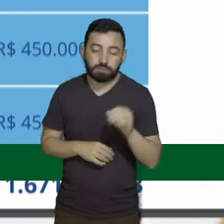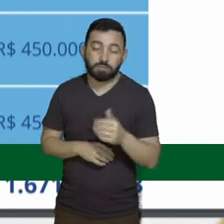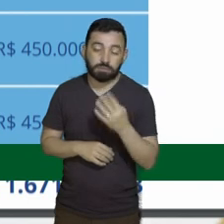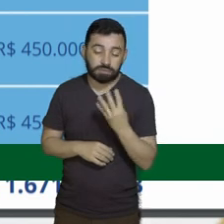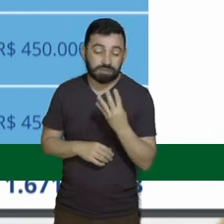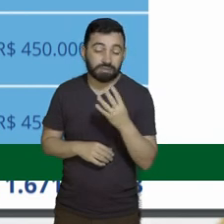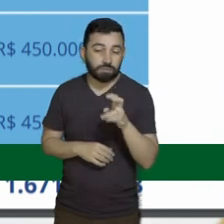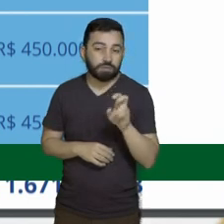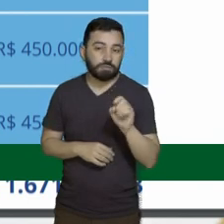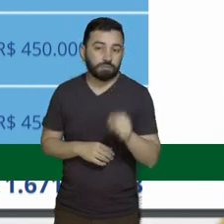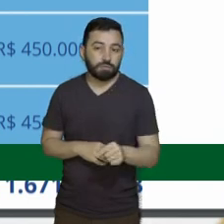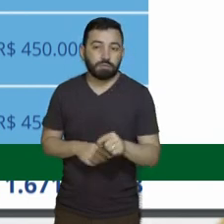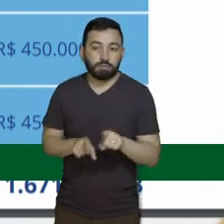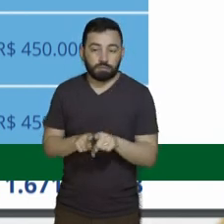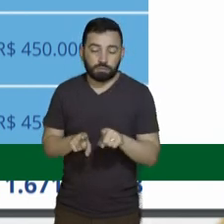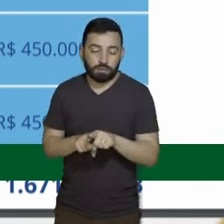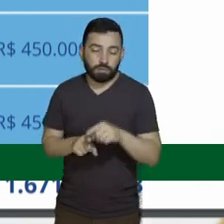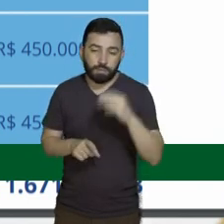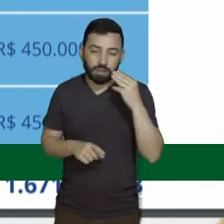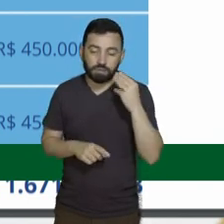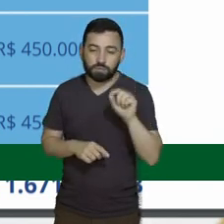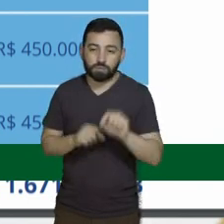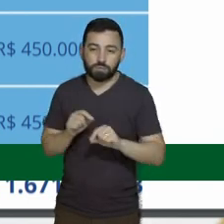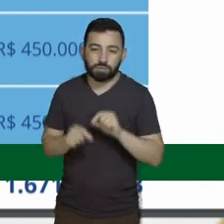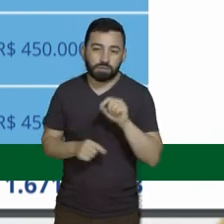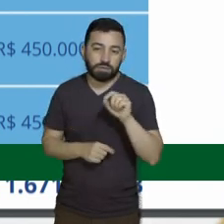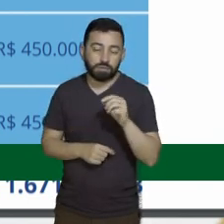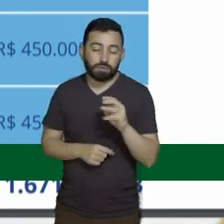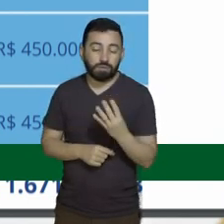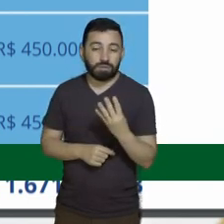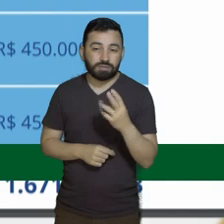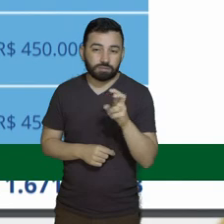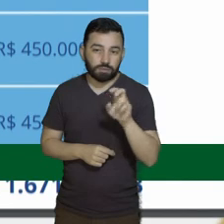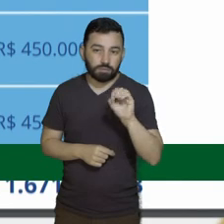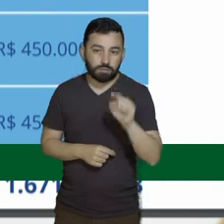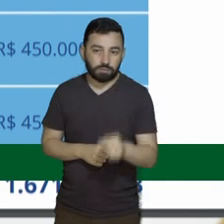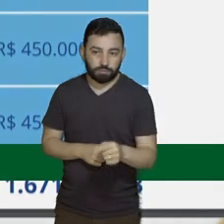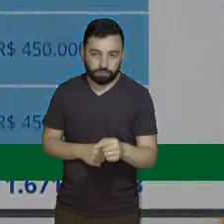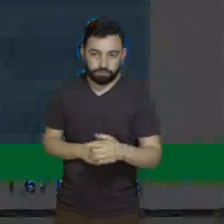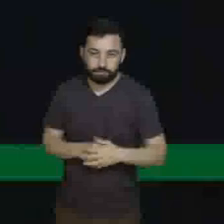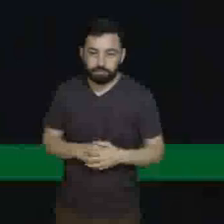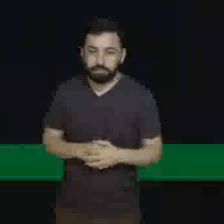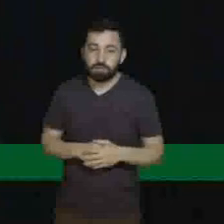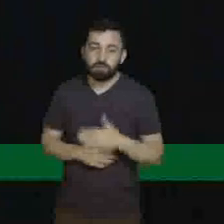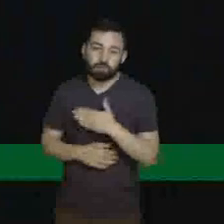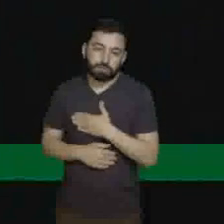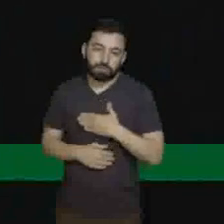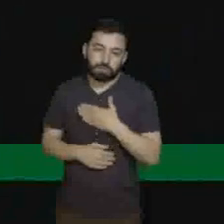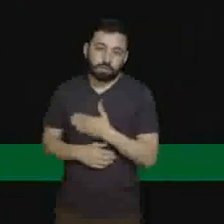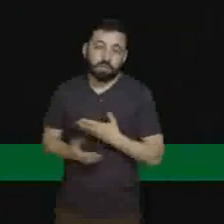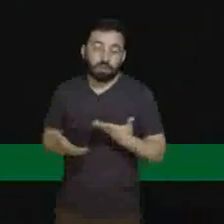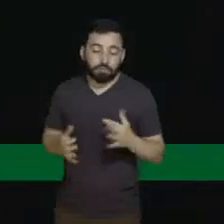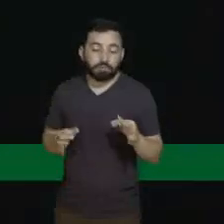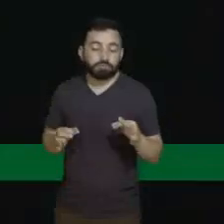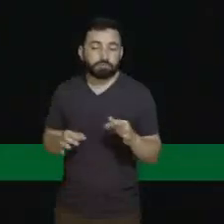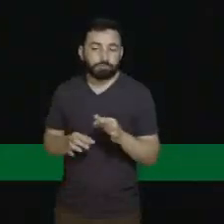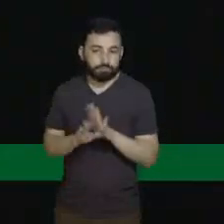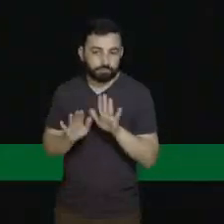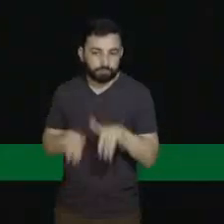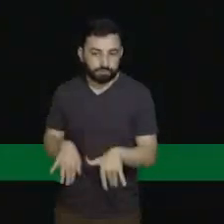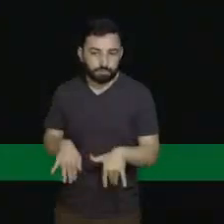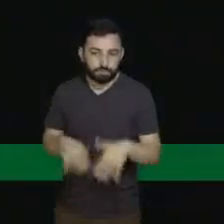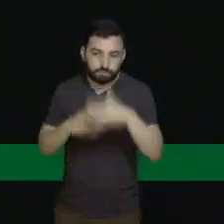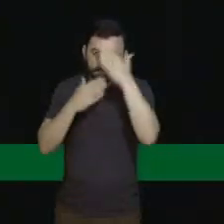450 mil, e o Matheus Cadorim, 450 mil. Gostaríamos daqui de encerrar agradecendo